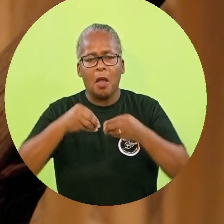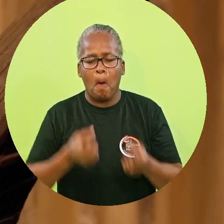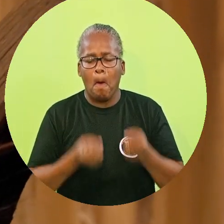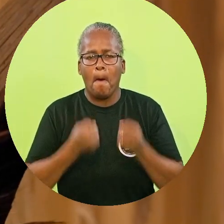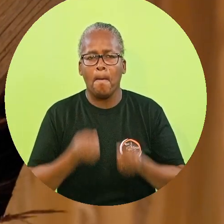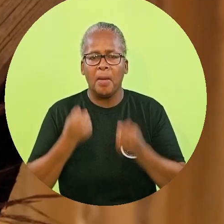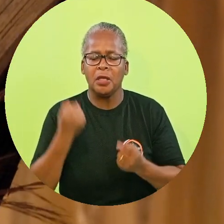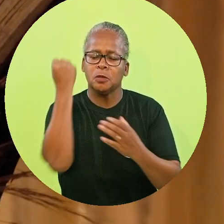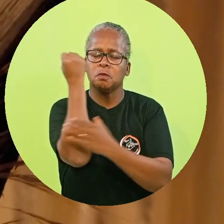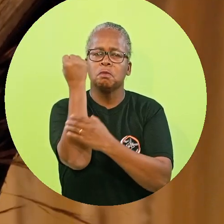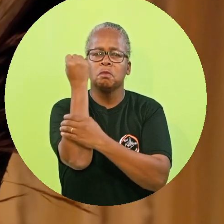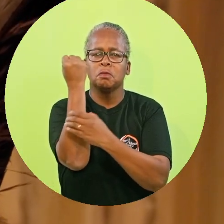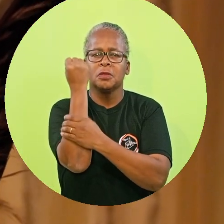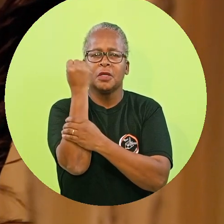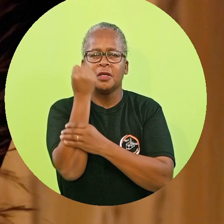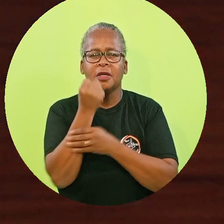e a delicadeza da cerâmica.